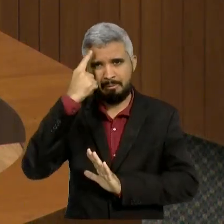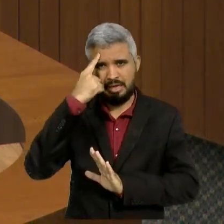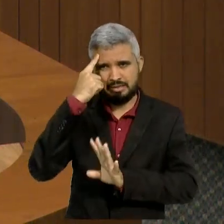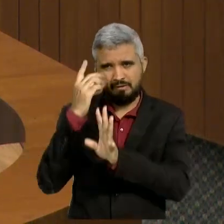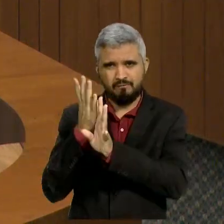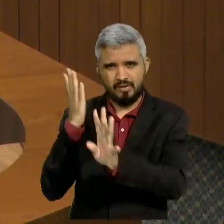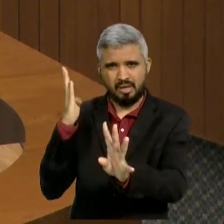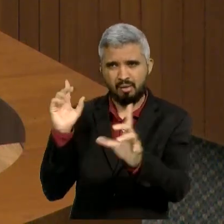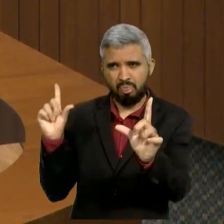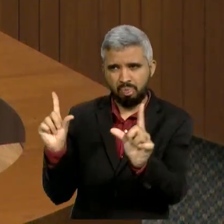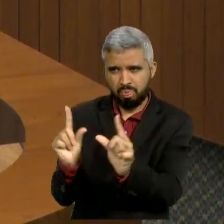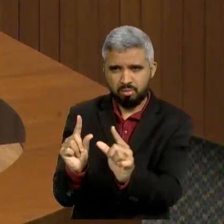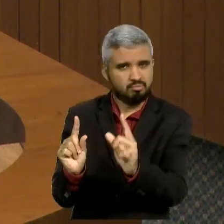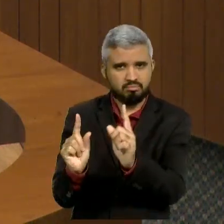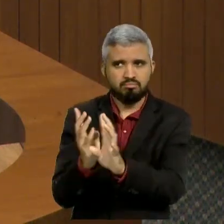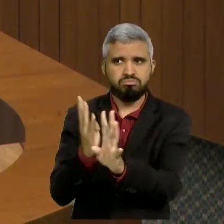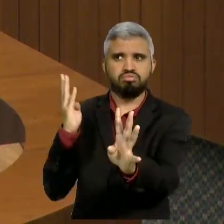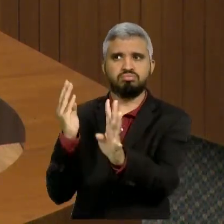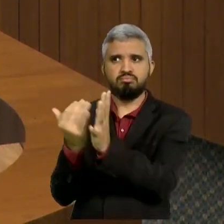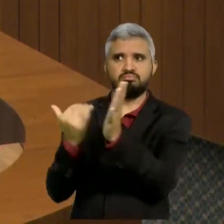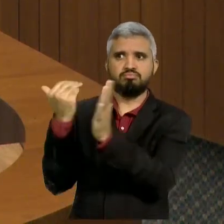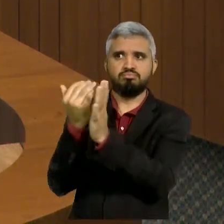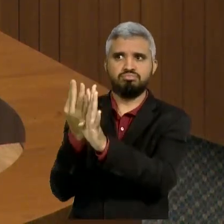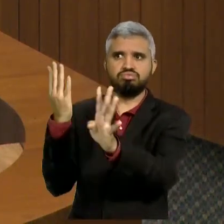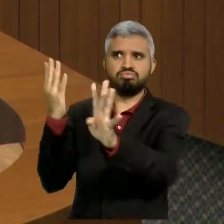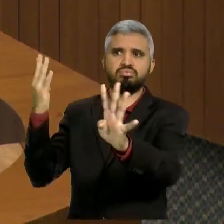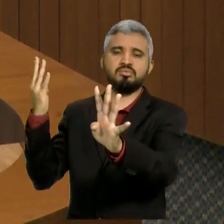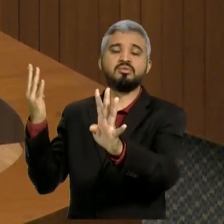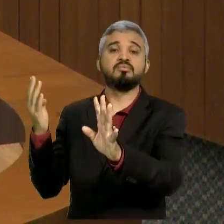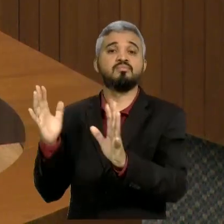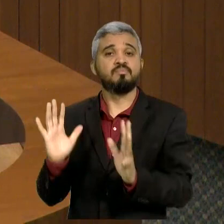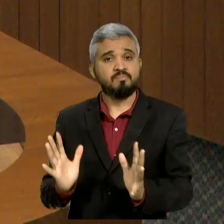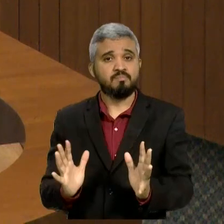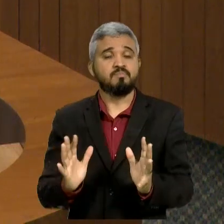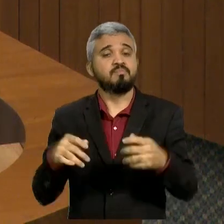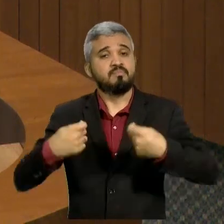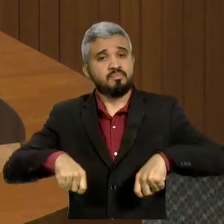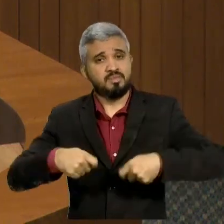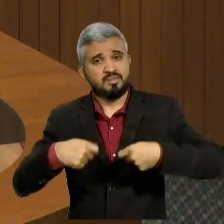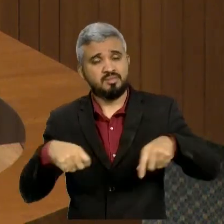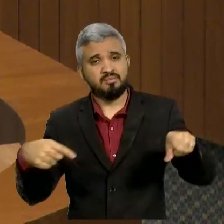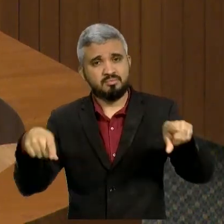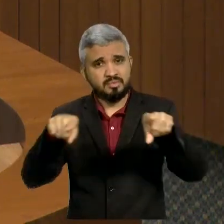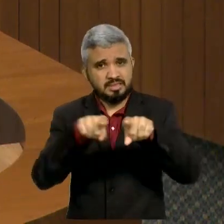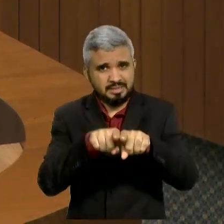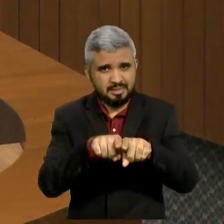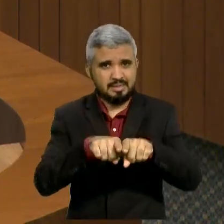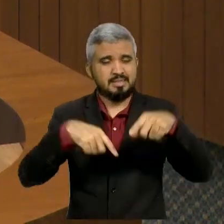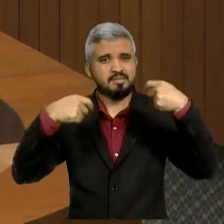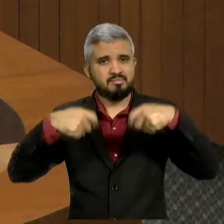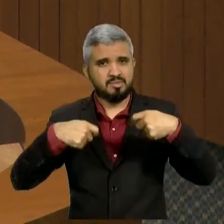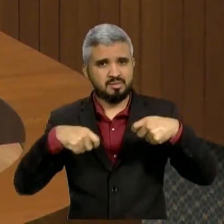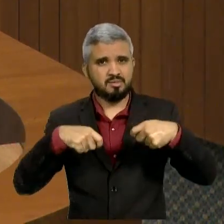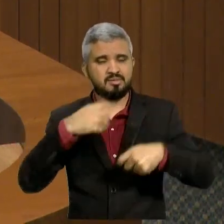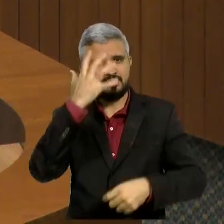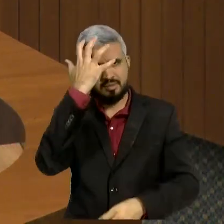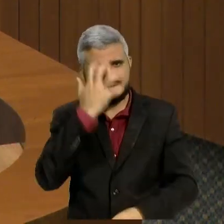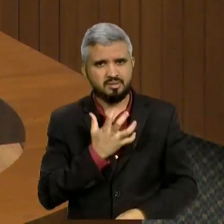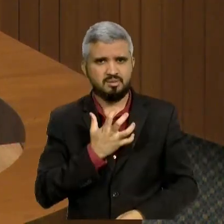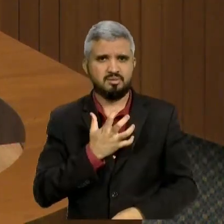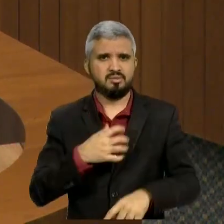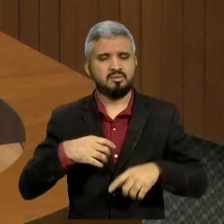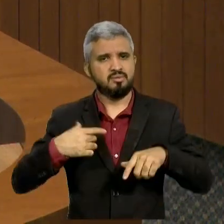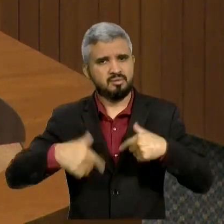no outro dia tá triplicada mas é com muito trabalho com parceria com muita serenidade Mas acima de tudo com